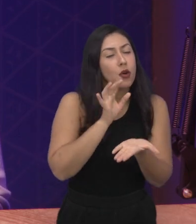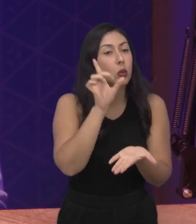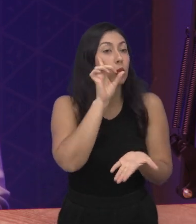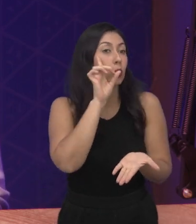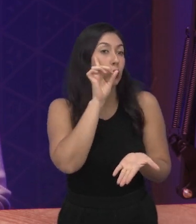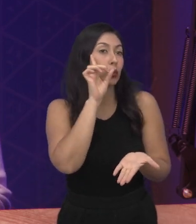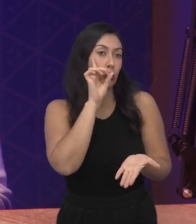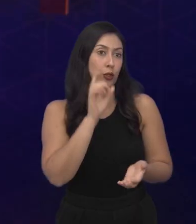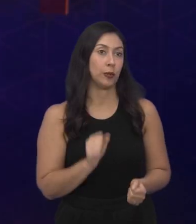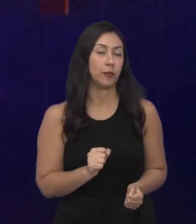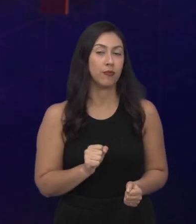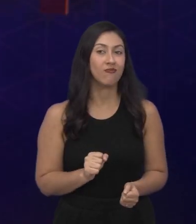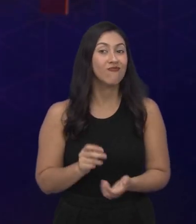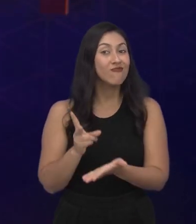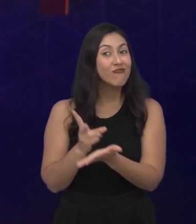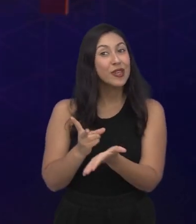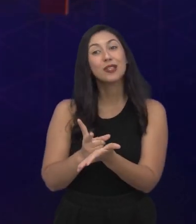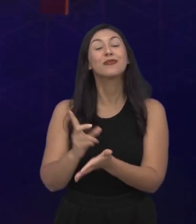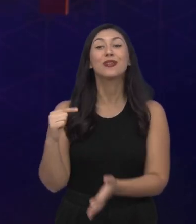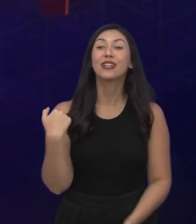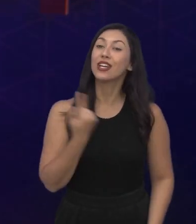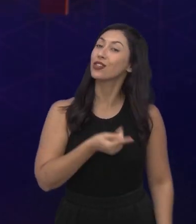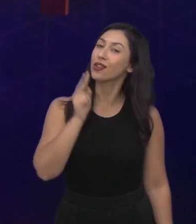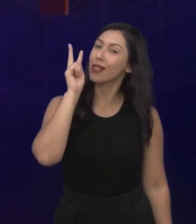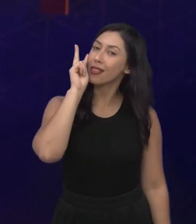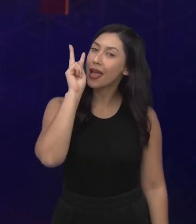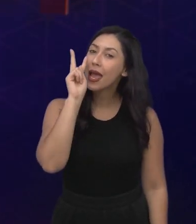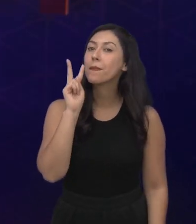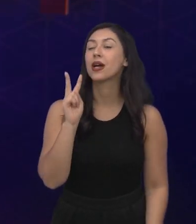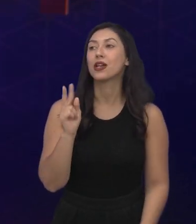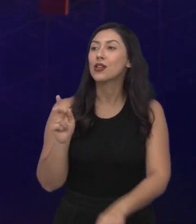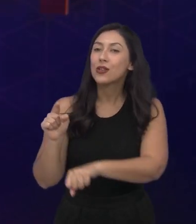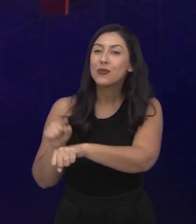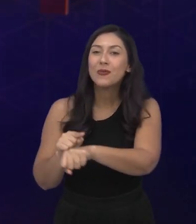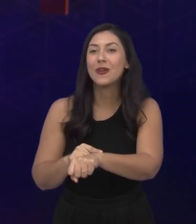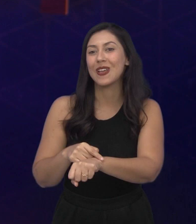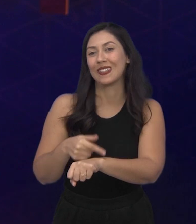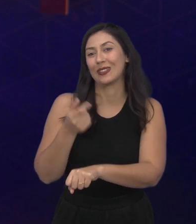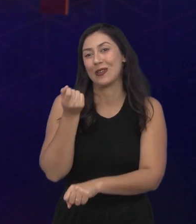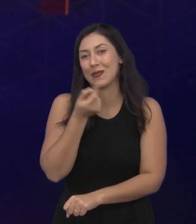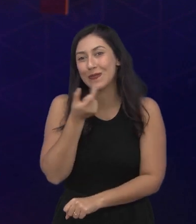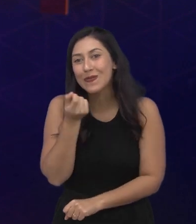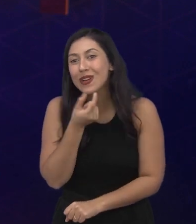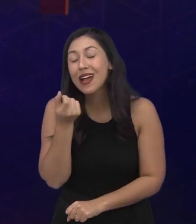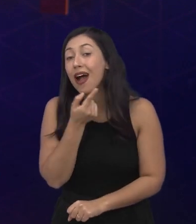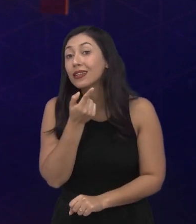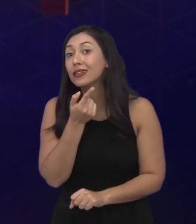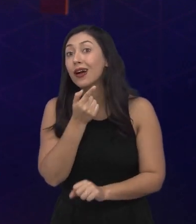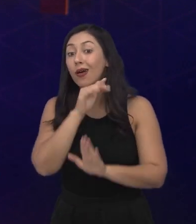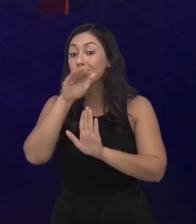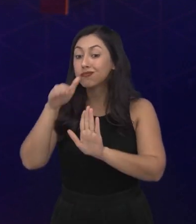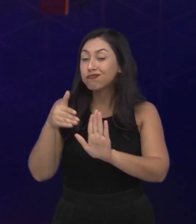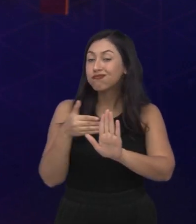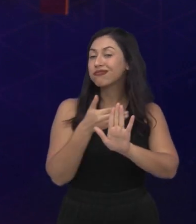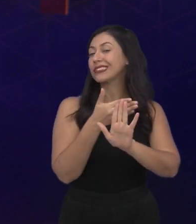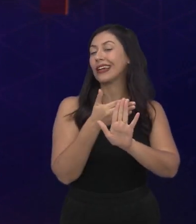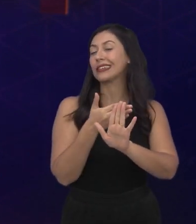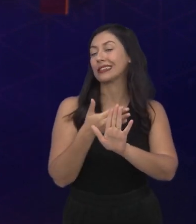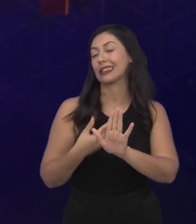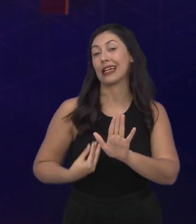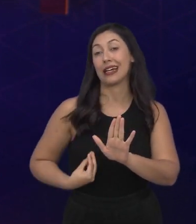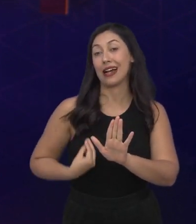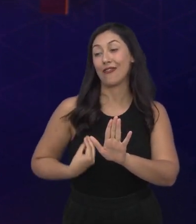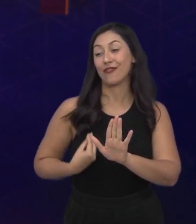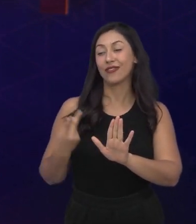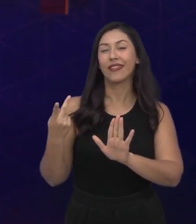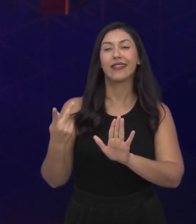de todas as manhãs. Embora a gente se lembre do Chaves pelos momentos que ele nos fez rir, a realidade triste